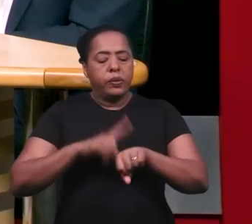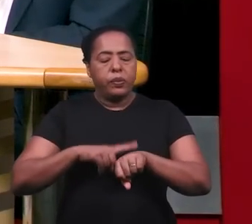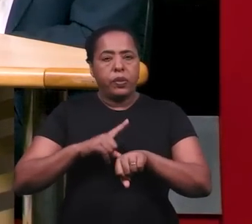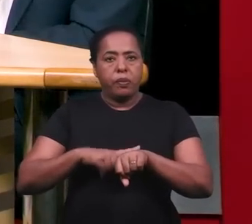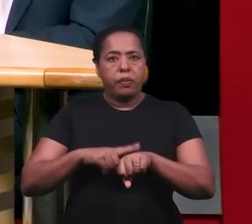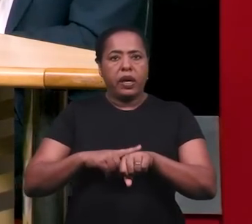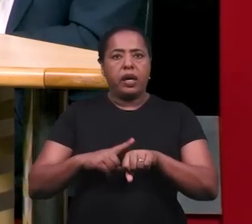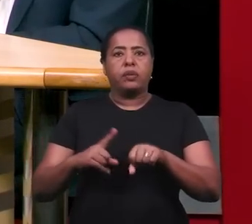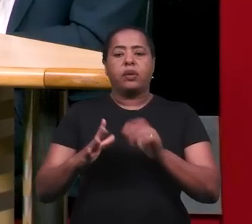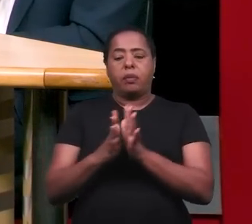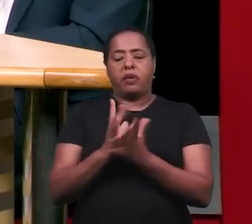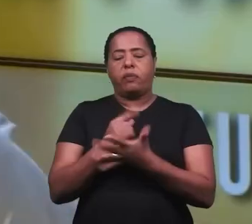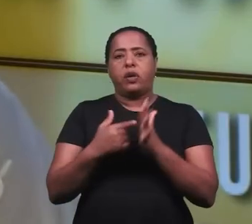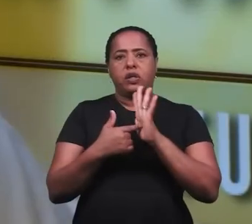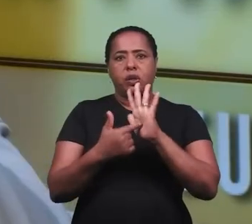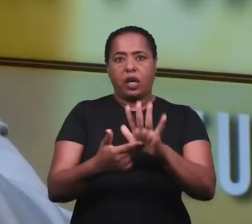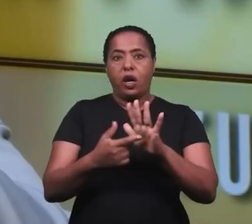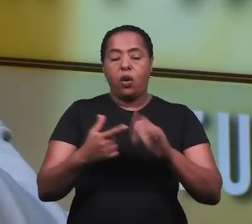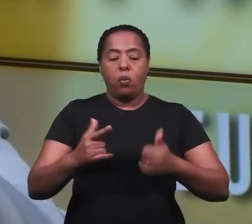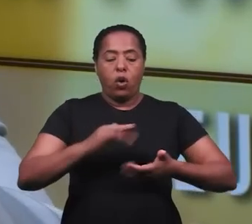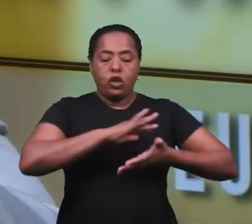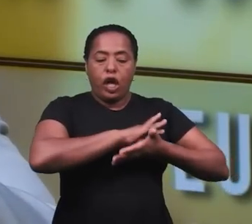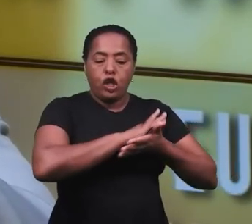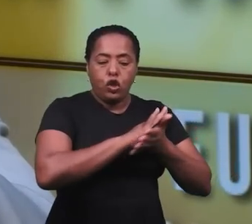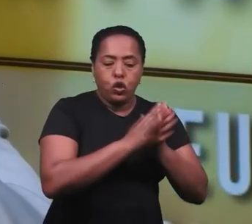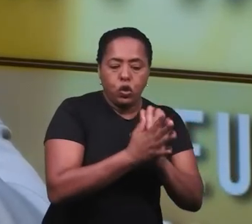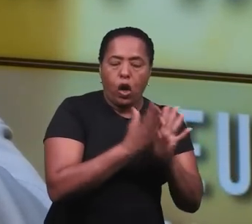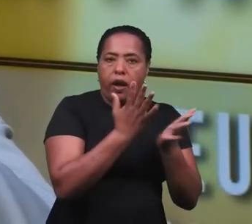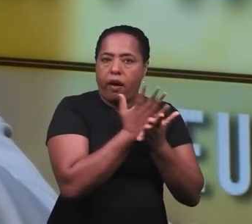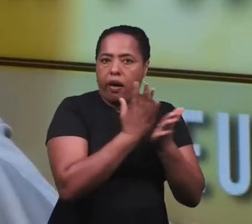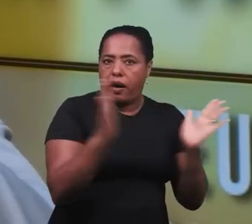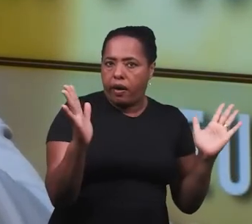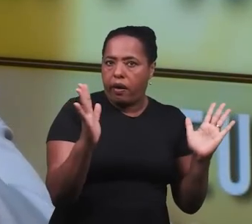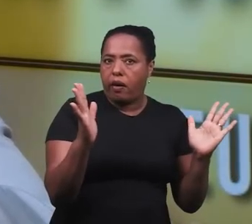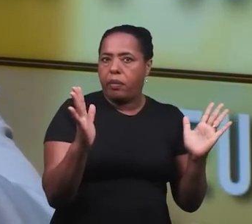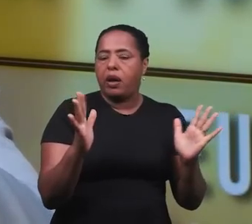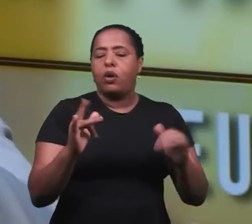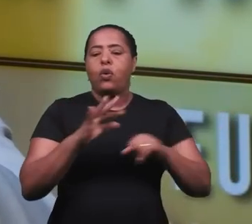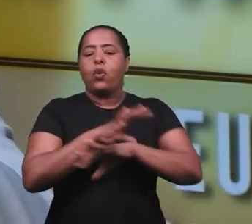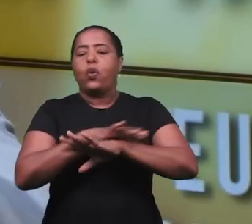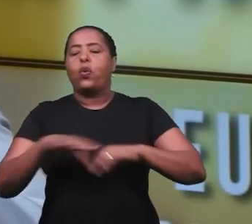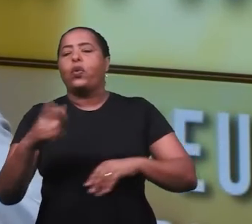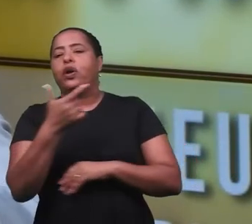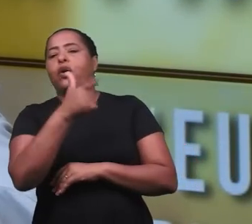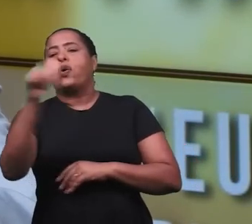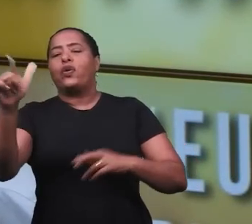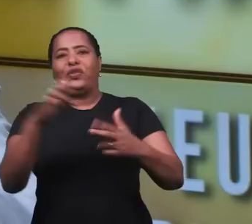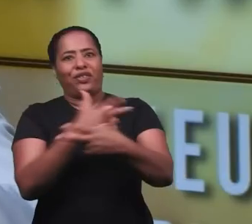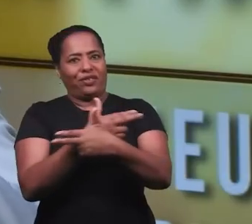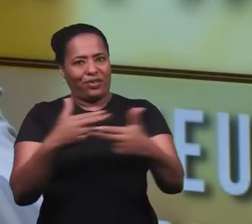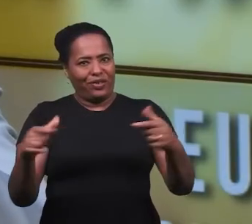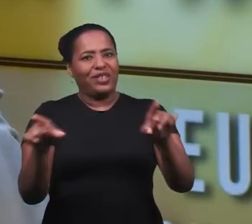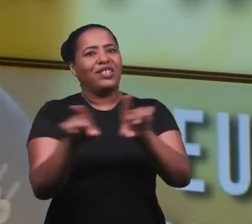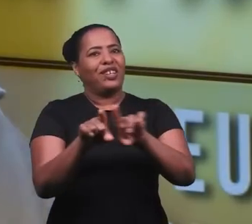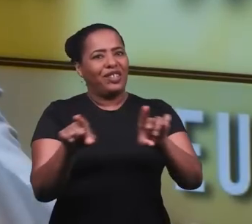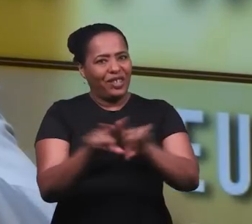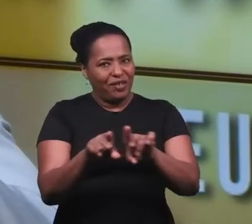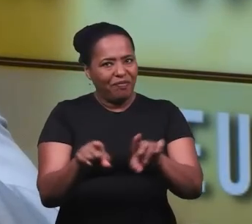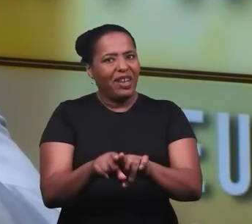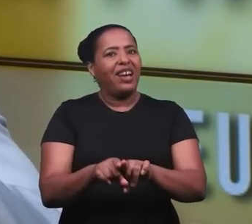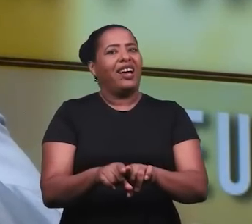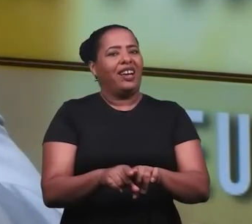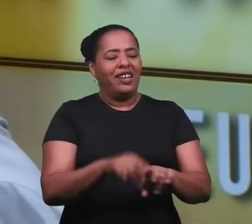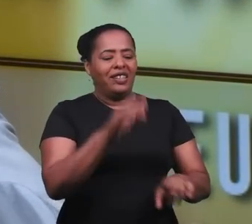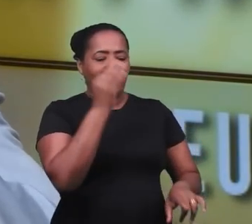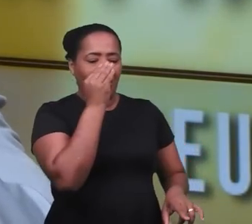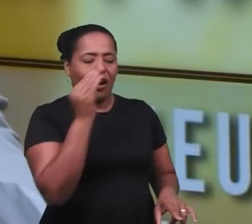muita... Mas quando, a palavra aqui, quando isso morre, geralmente vai